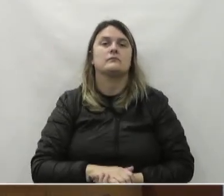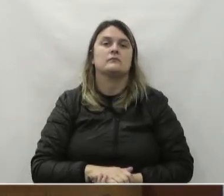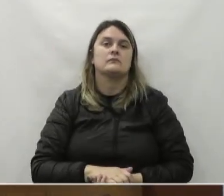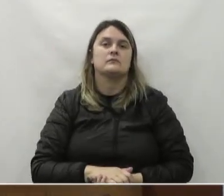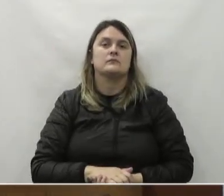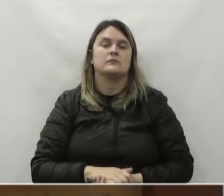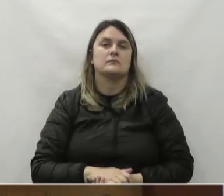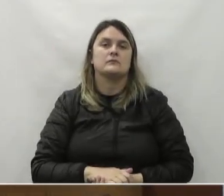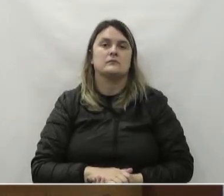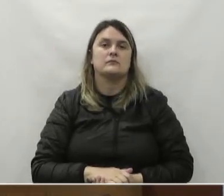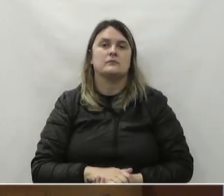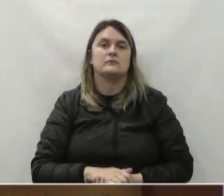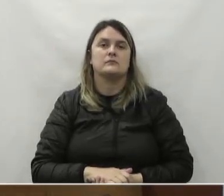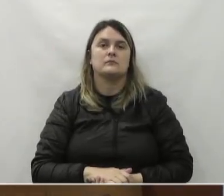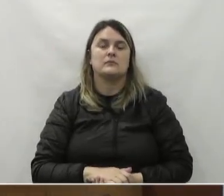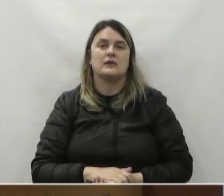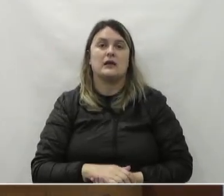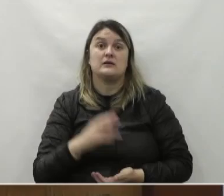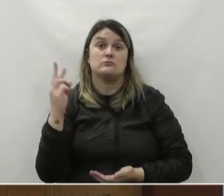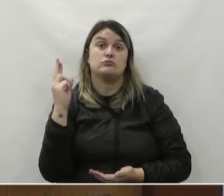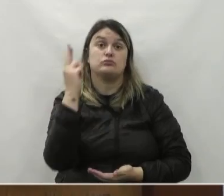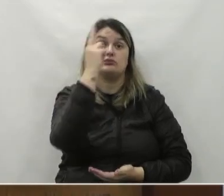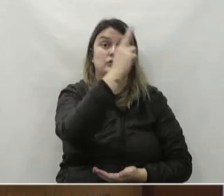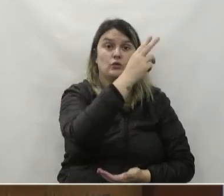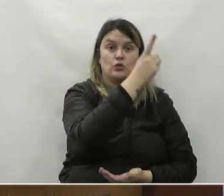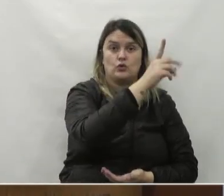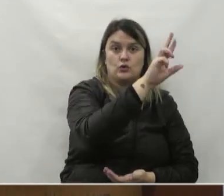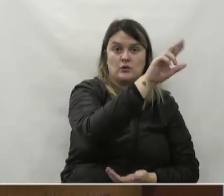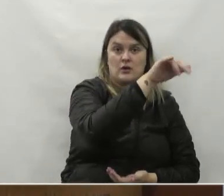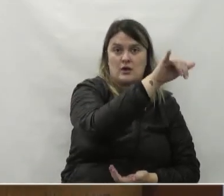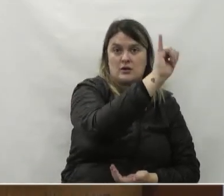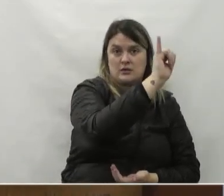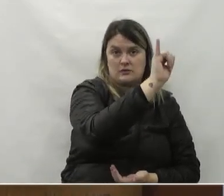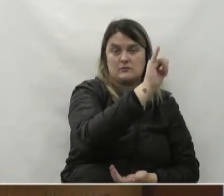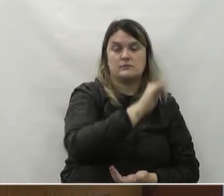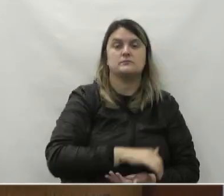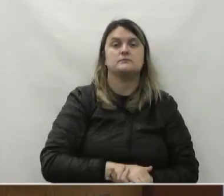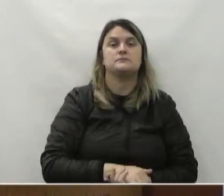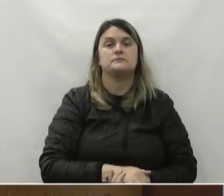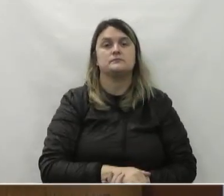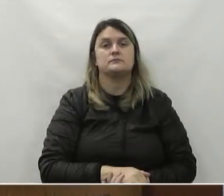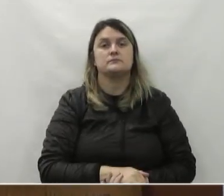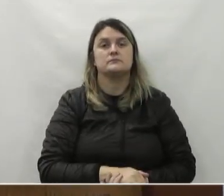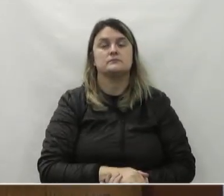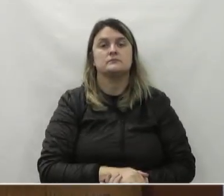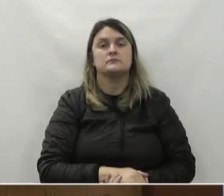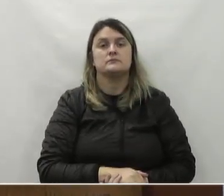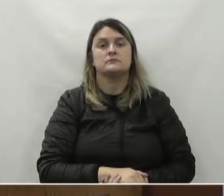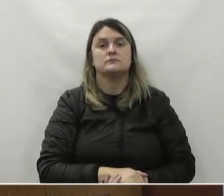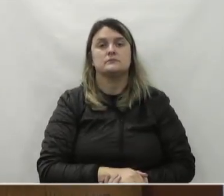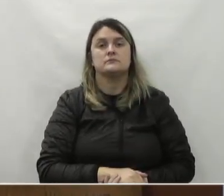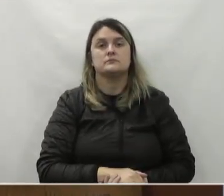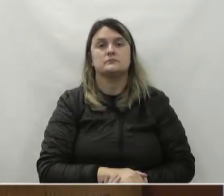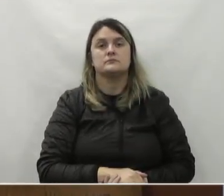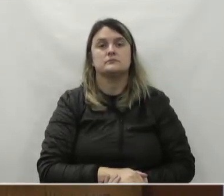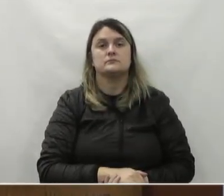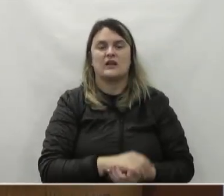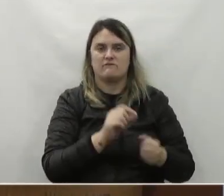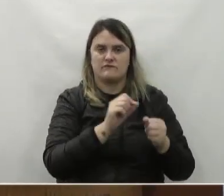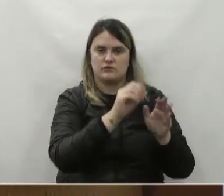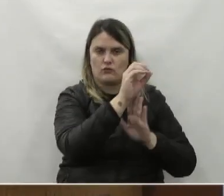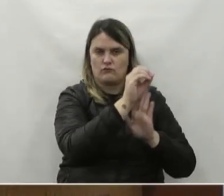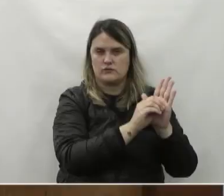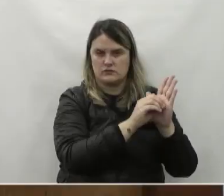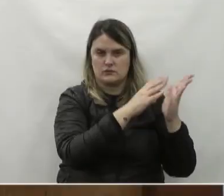excelentíssimo prefeito Dr. Ari Carneiro Júnior, né, prefeito municipal, está aqui o endereço,